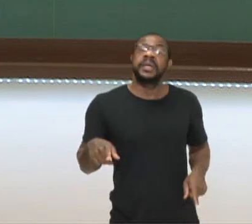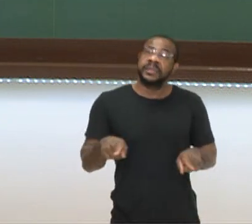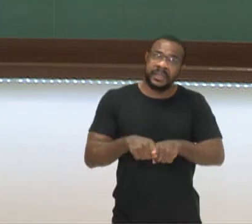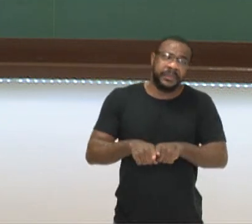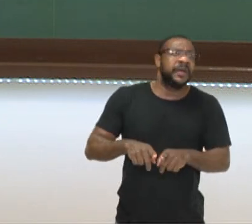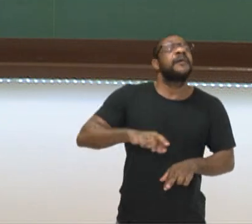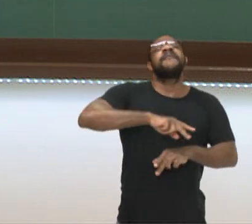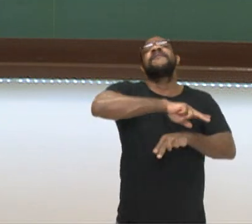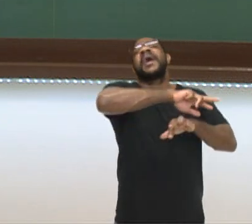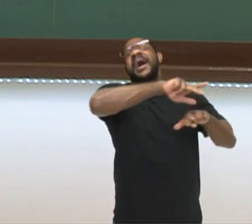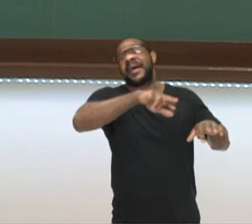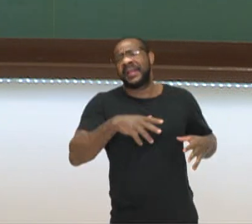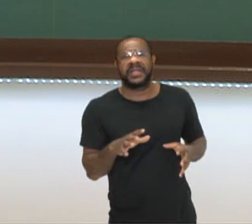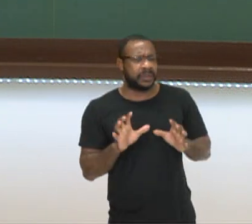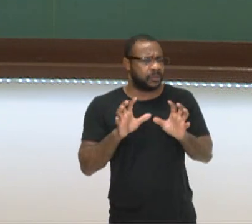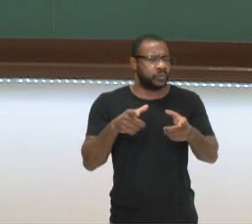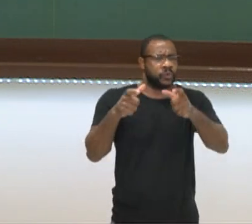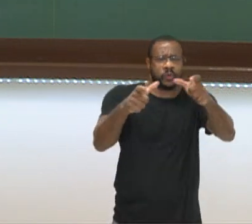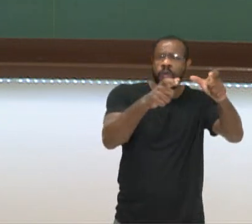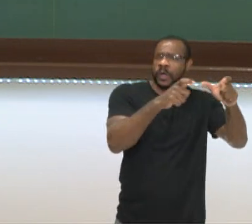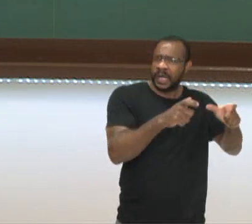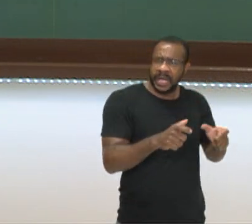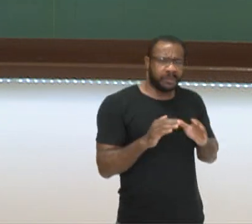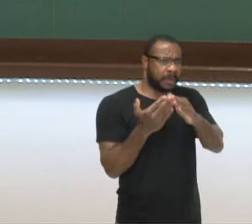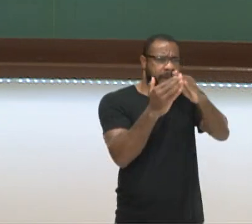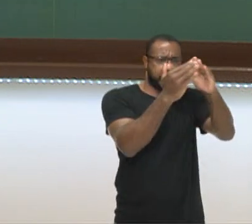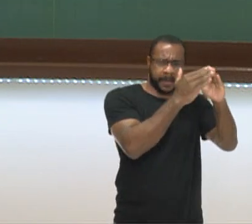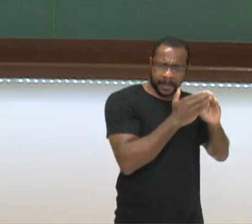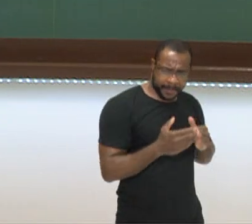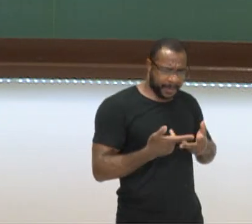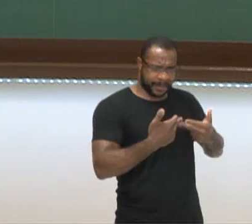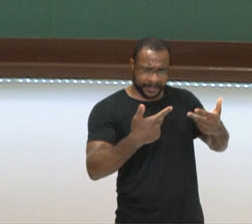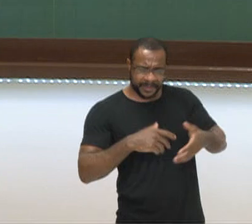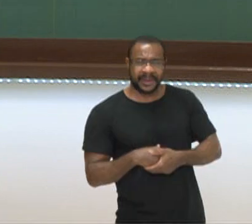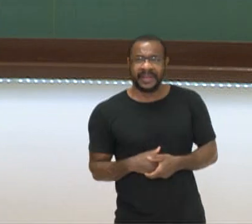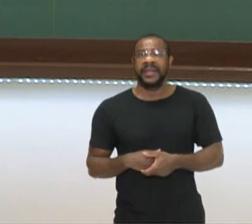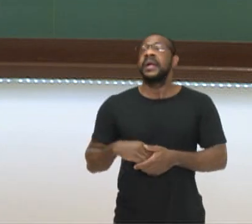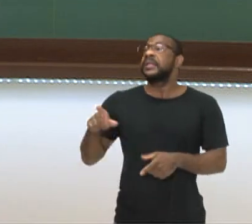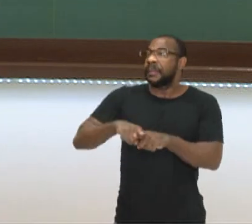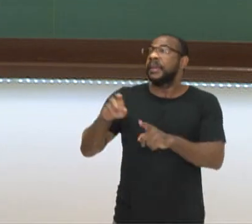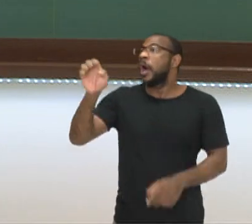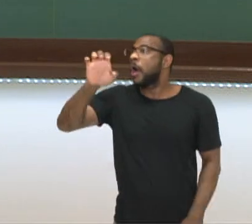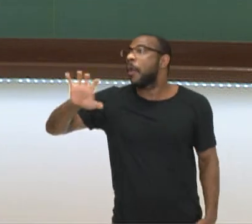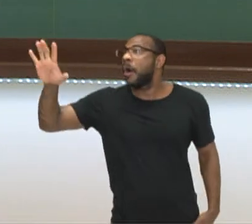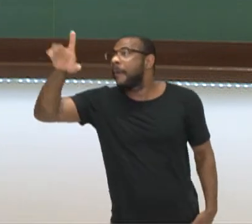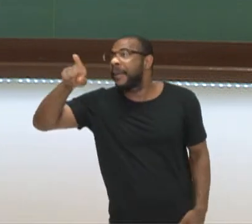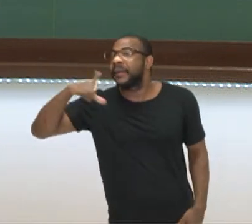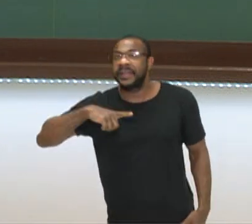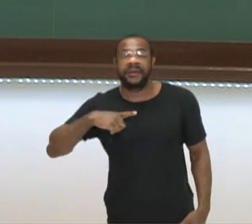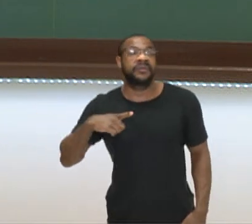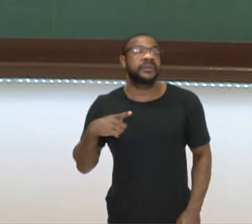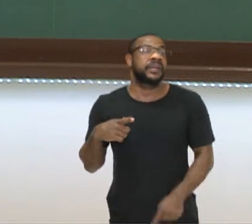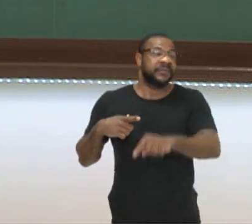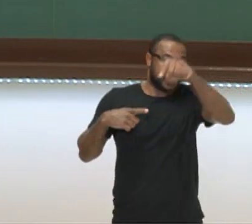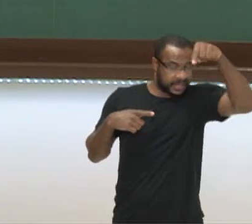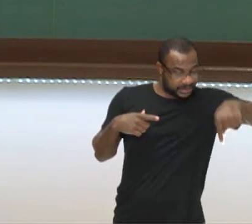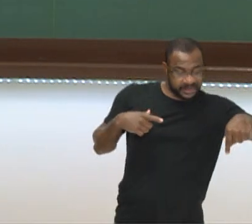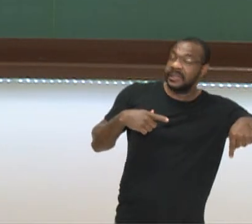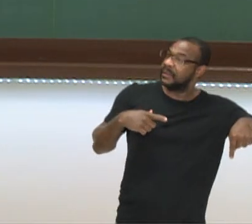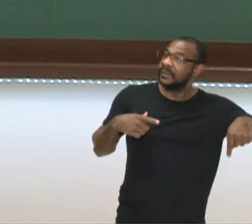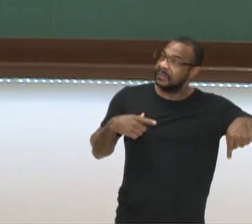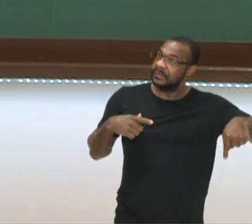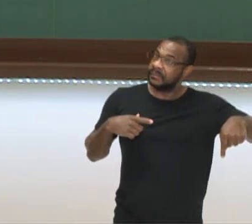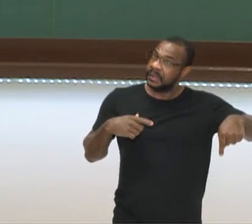as várias colônias de algumas das nações europeias que estavam localizadas aqui no